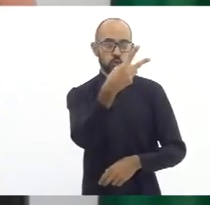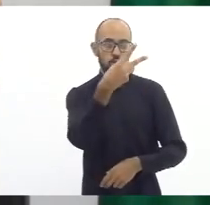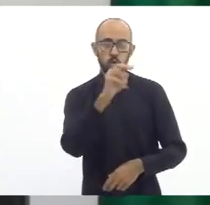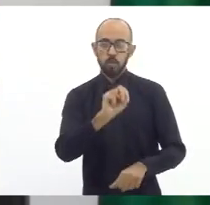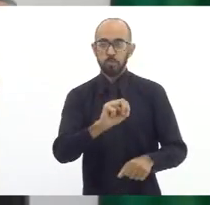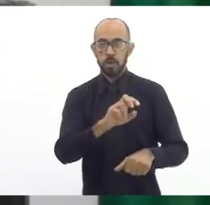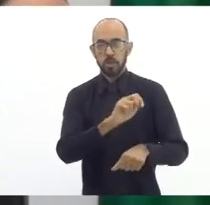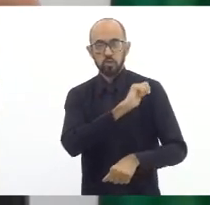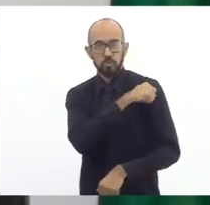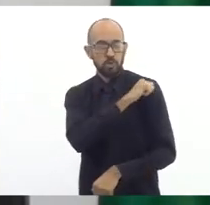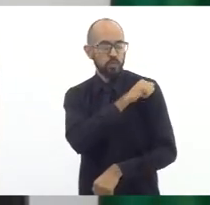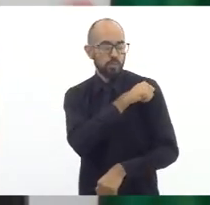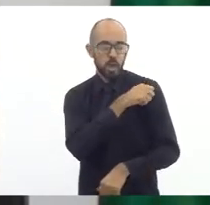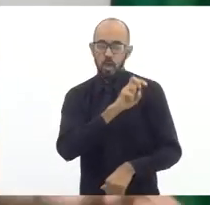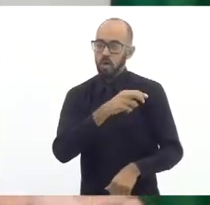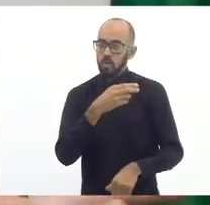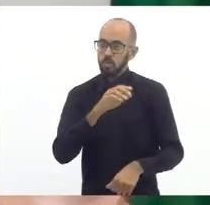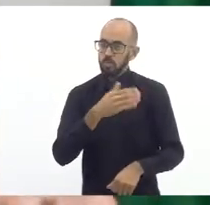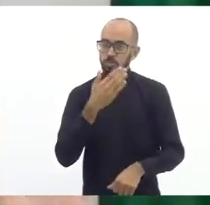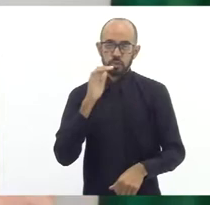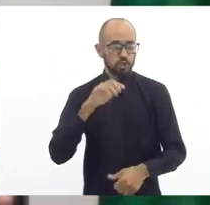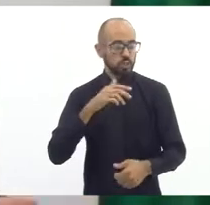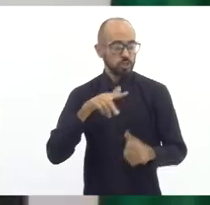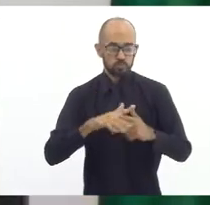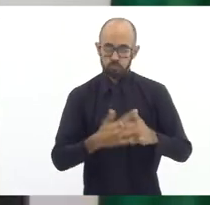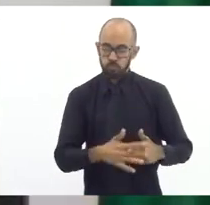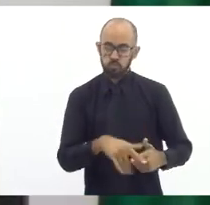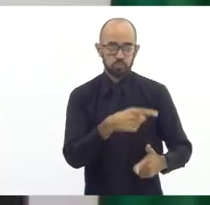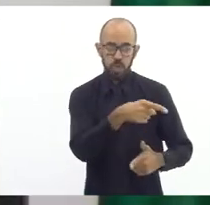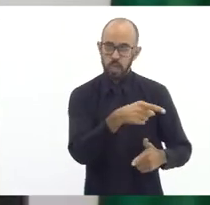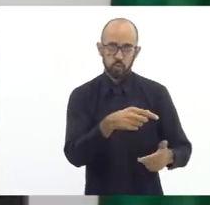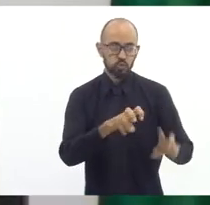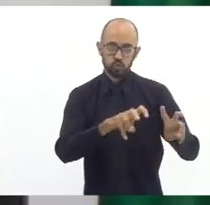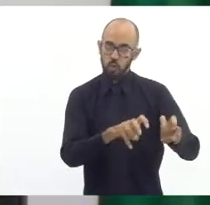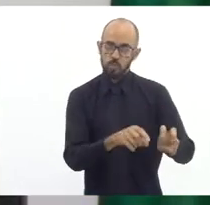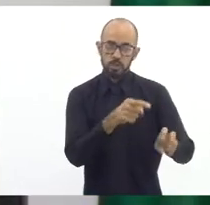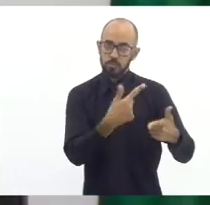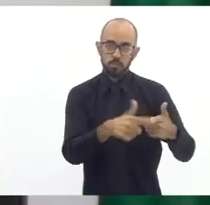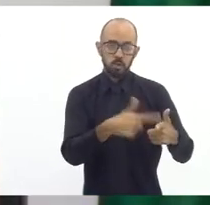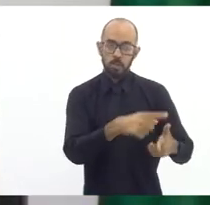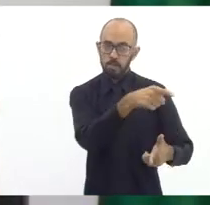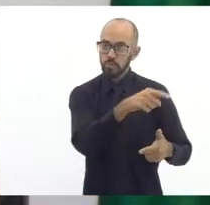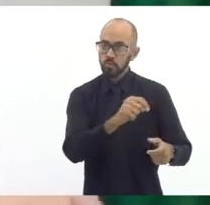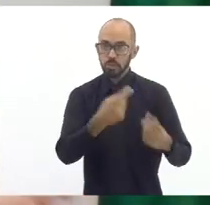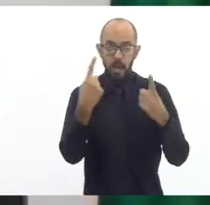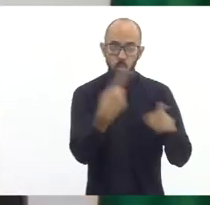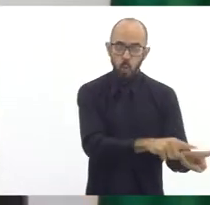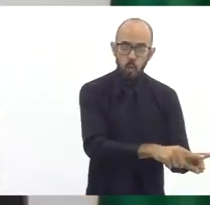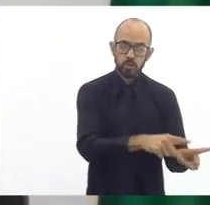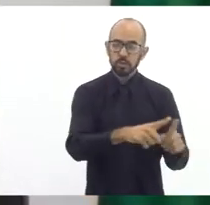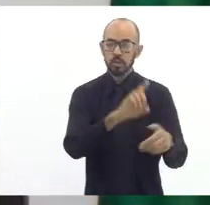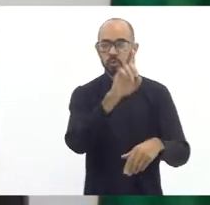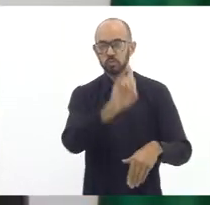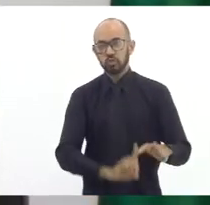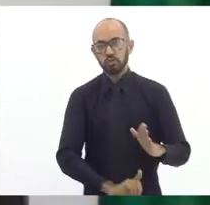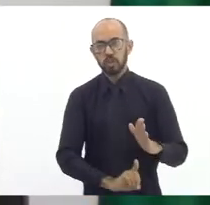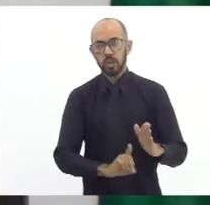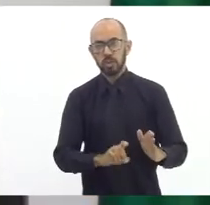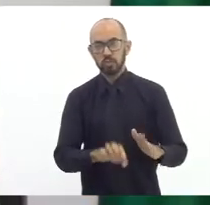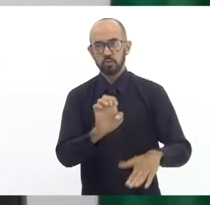dessa decisão, de recurso, porque isso está violando os direitos do Estado.